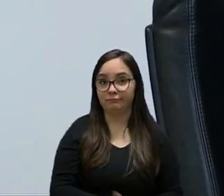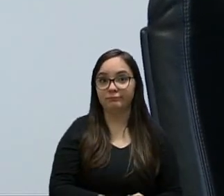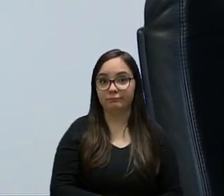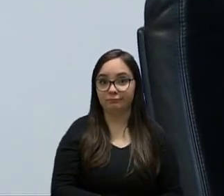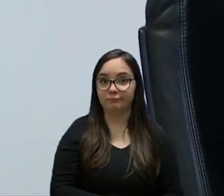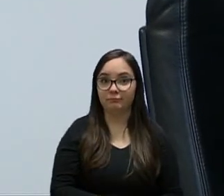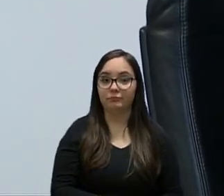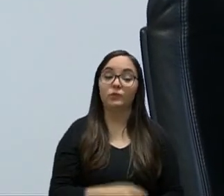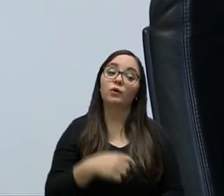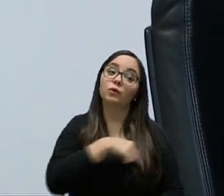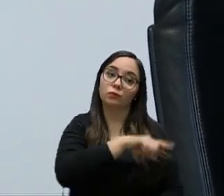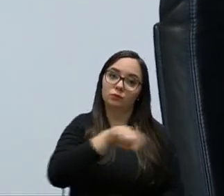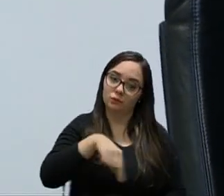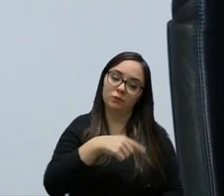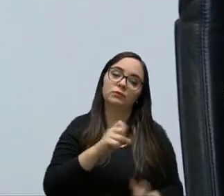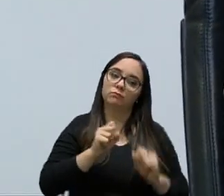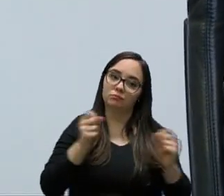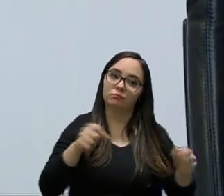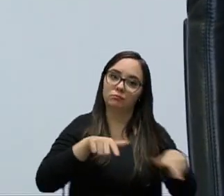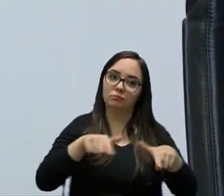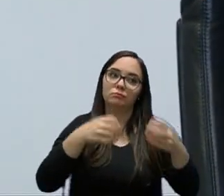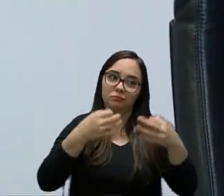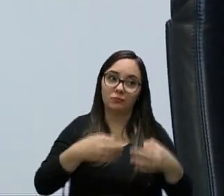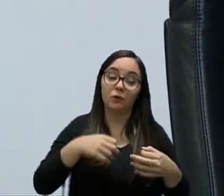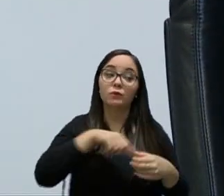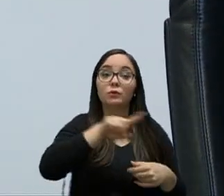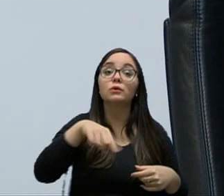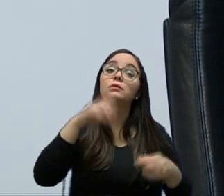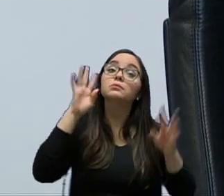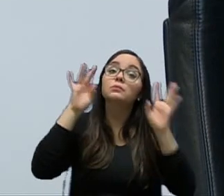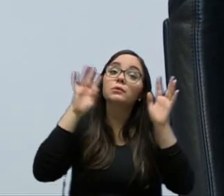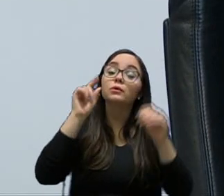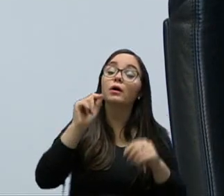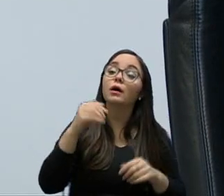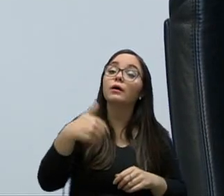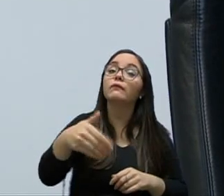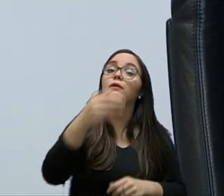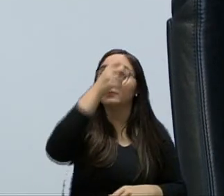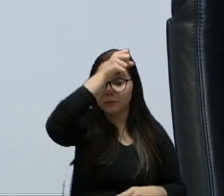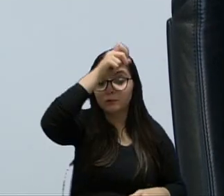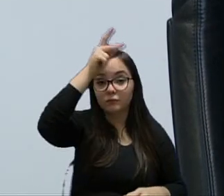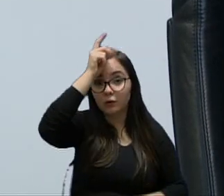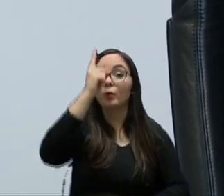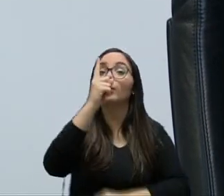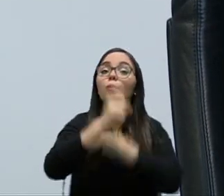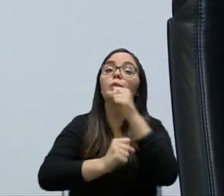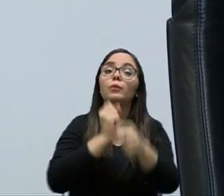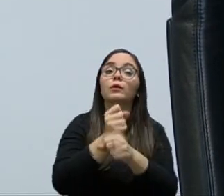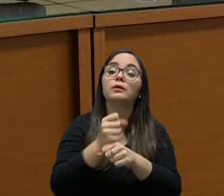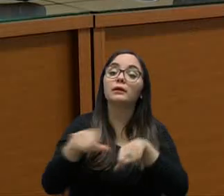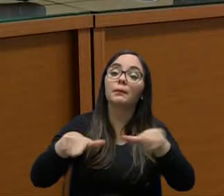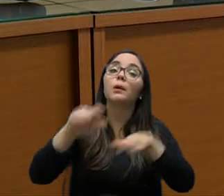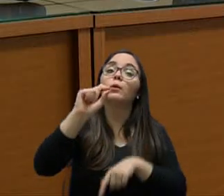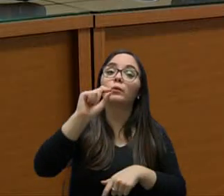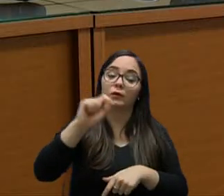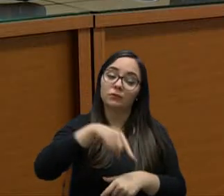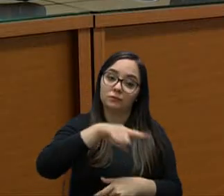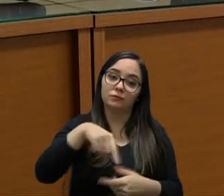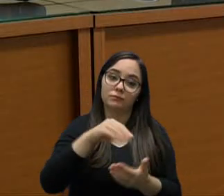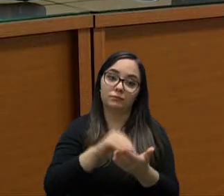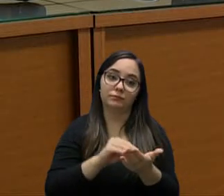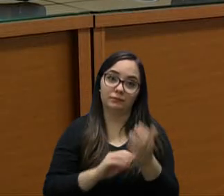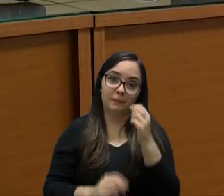parte lá isso que a gente tá aqui aqui nós estamos discutindo o primeiro ano de mandato do próximo do próximo prefeito tratamento apenas a cabeça